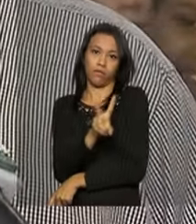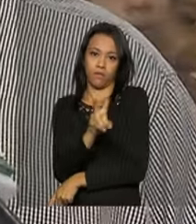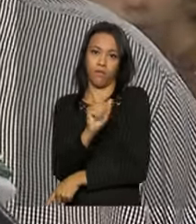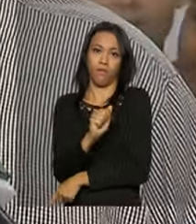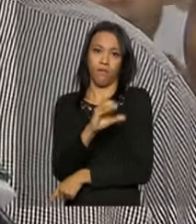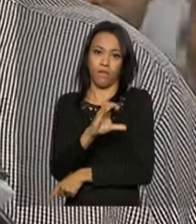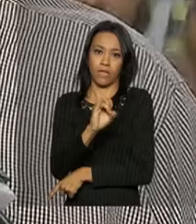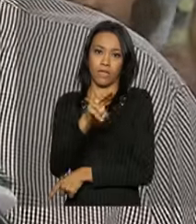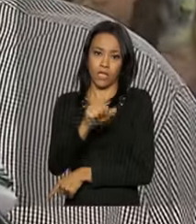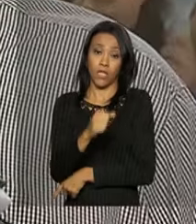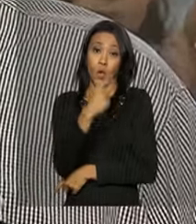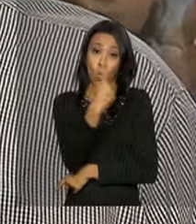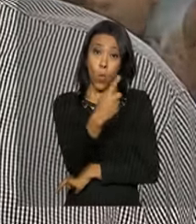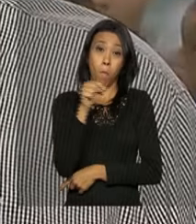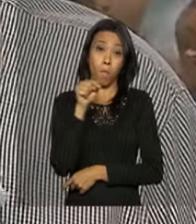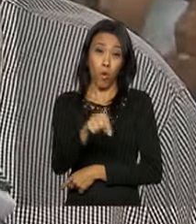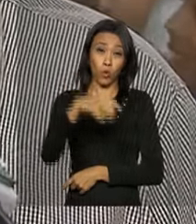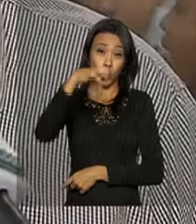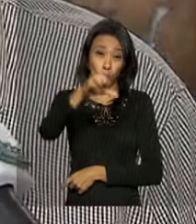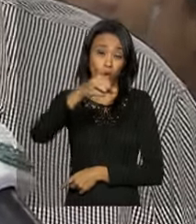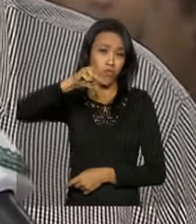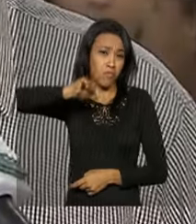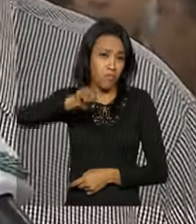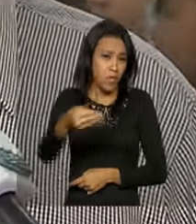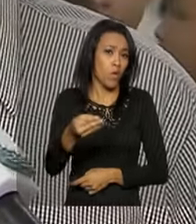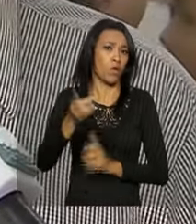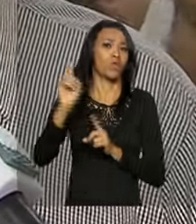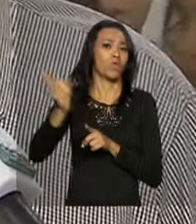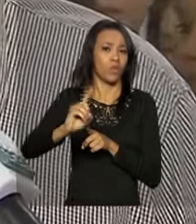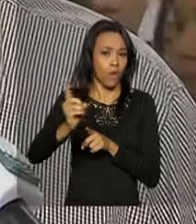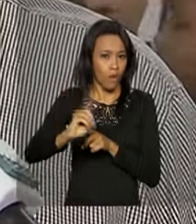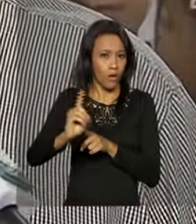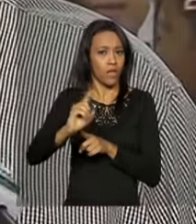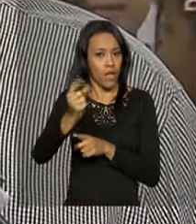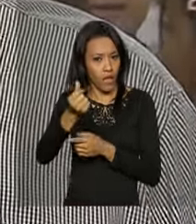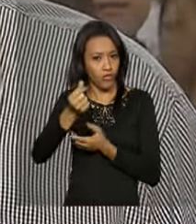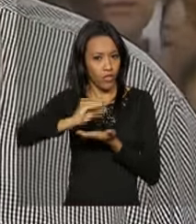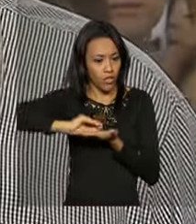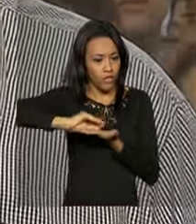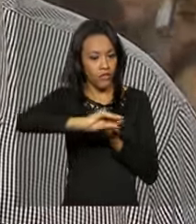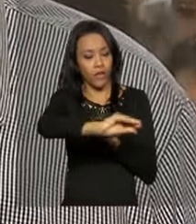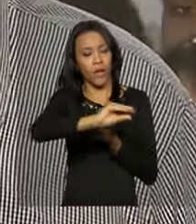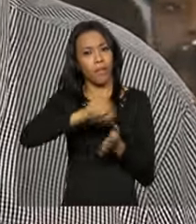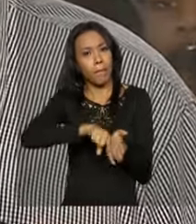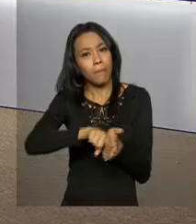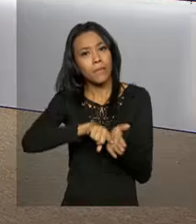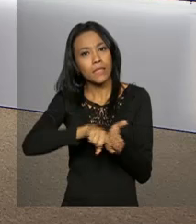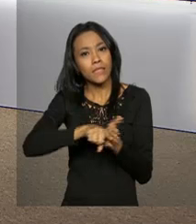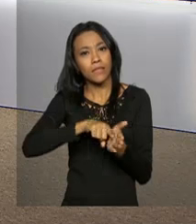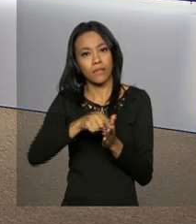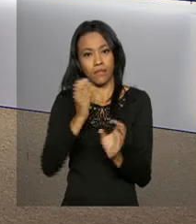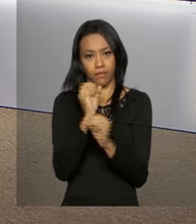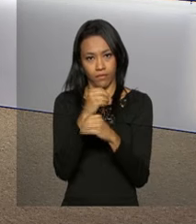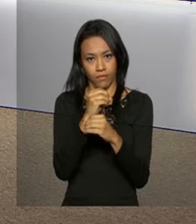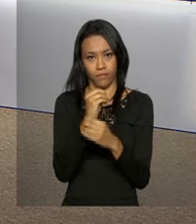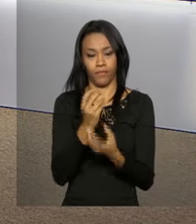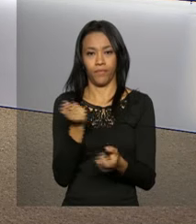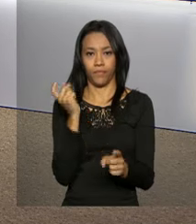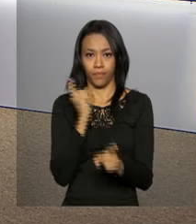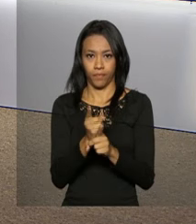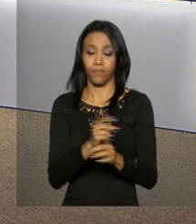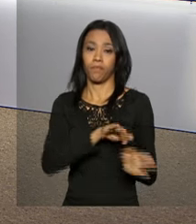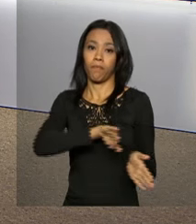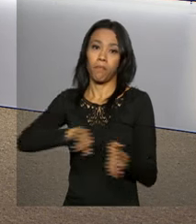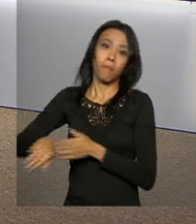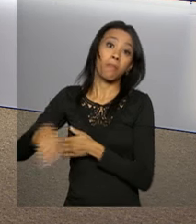milhões de dólares também investidos em vacina, na descoberta da vacina. As atividades